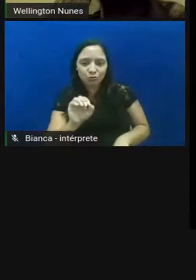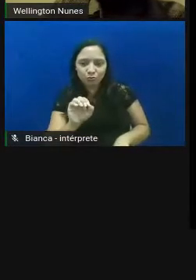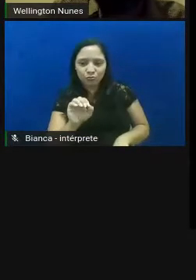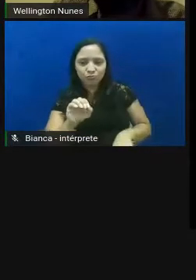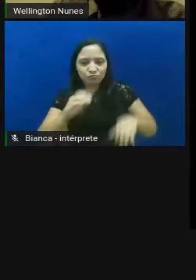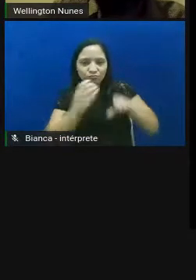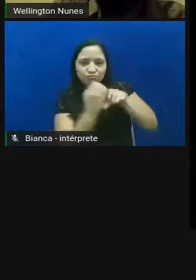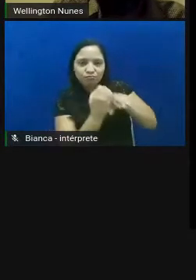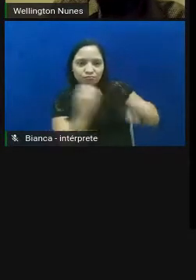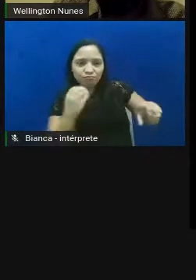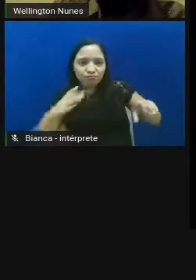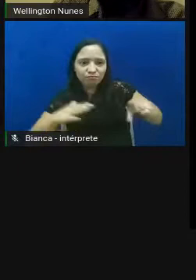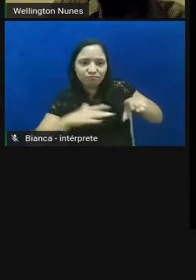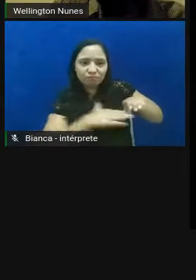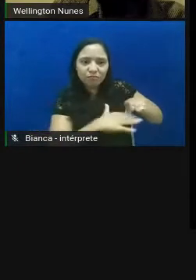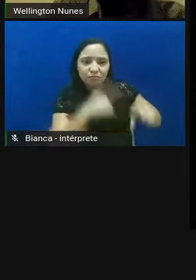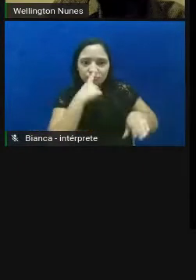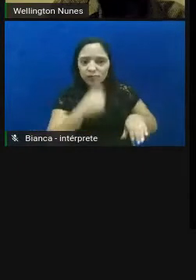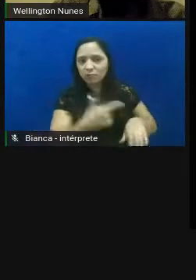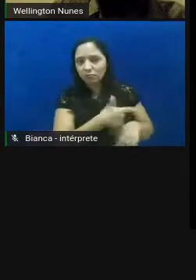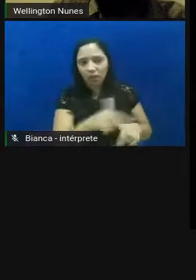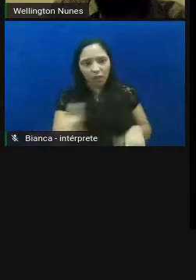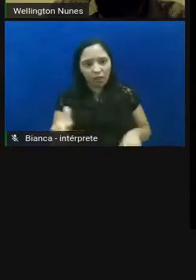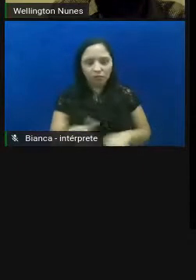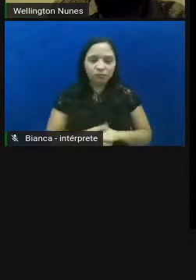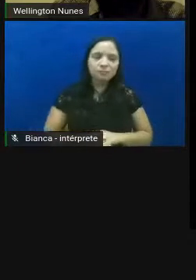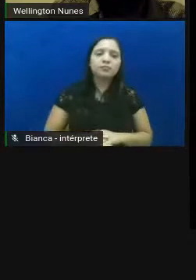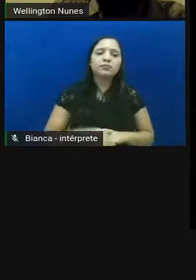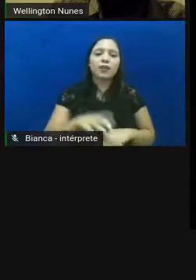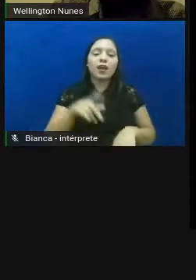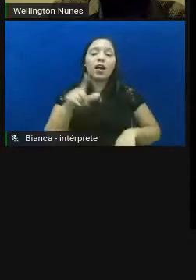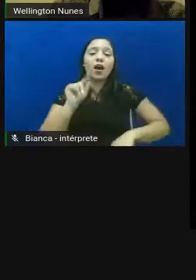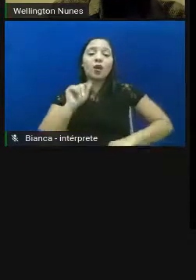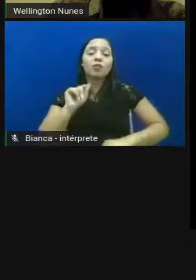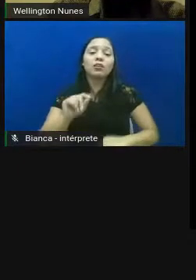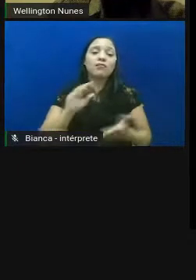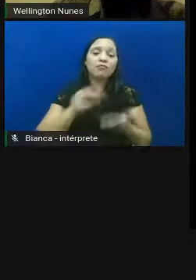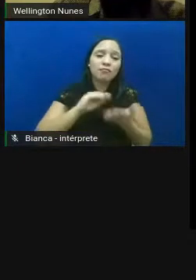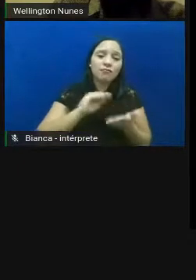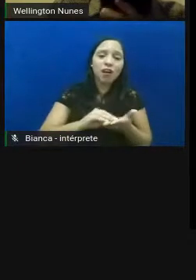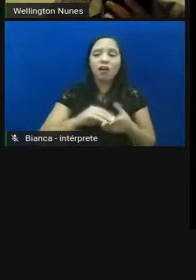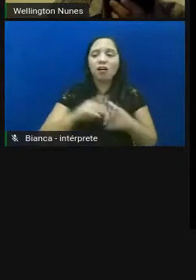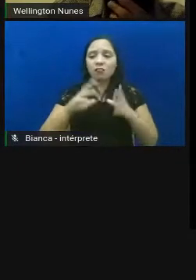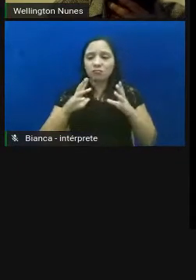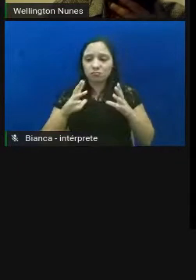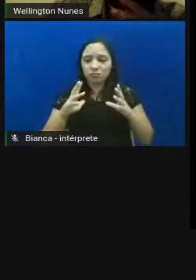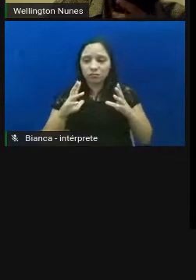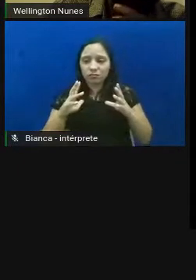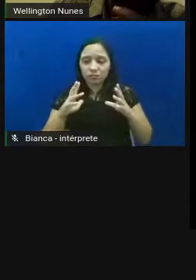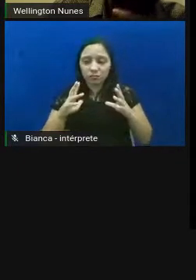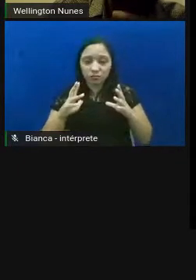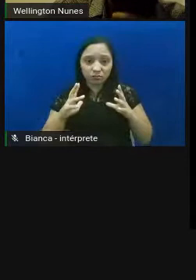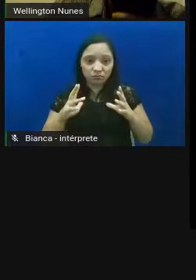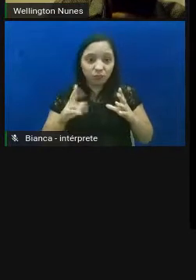Infraestrutura urbana, falta de rede de água, esgoto, falta de infraestrutura